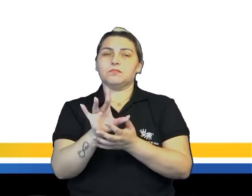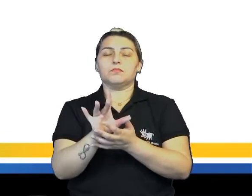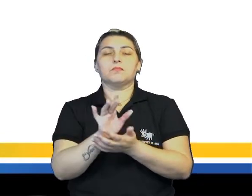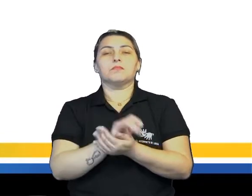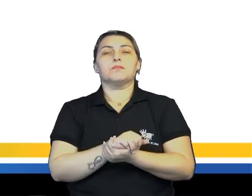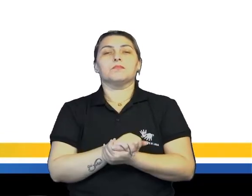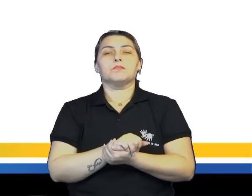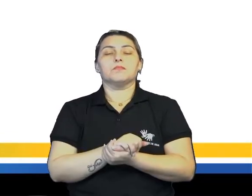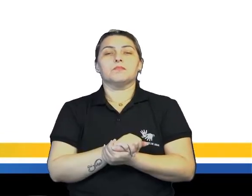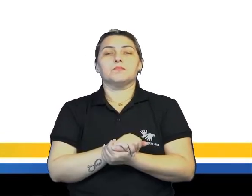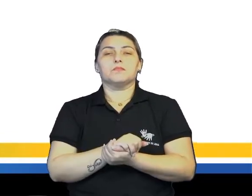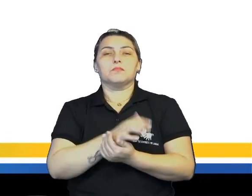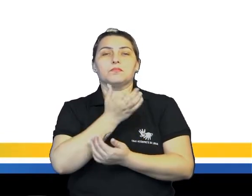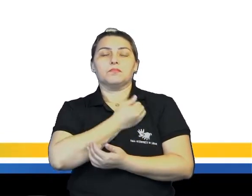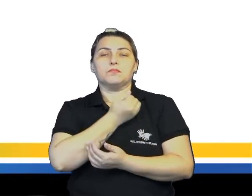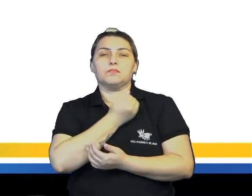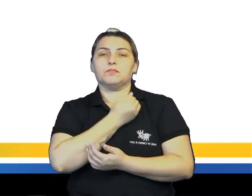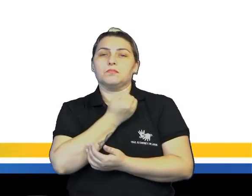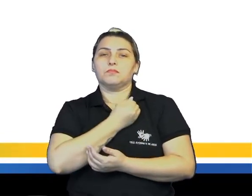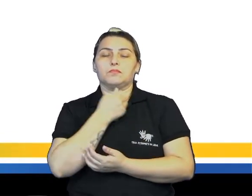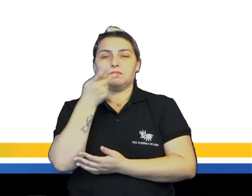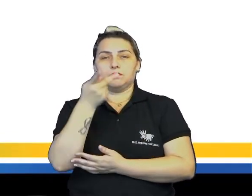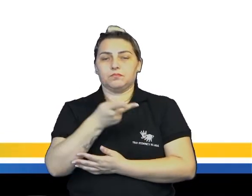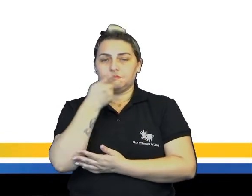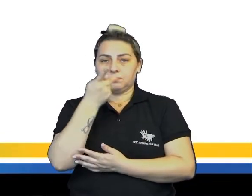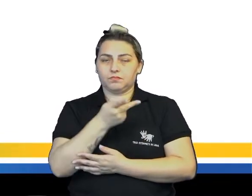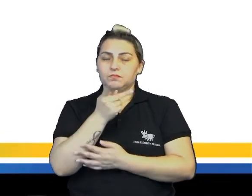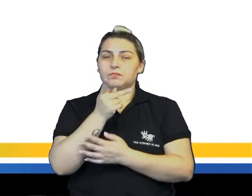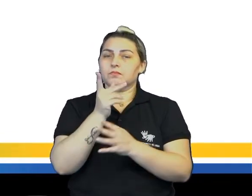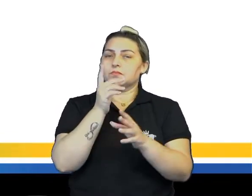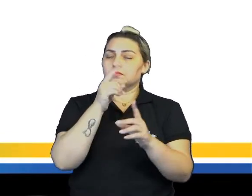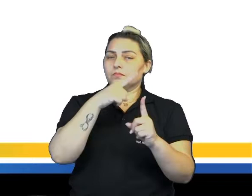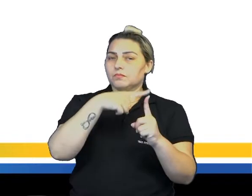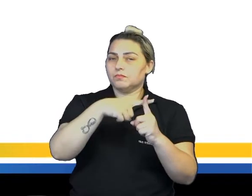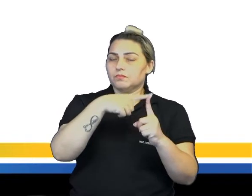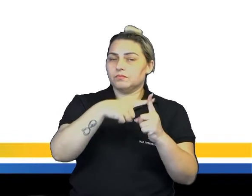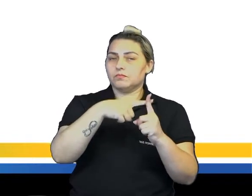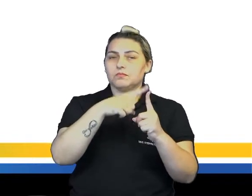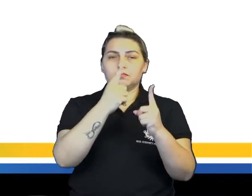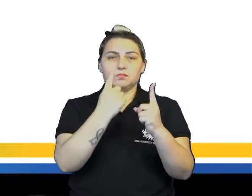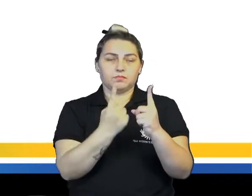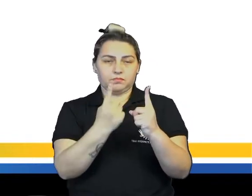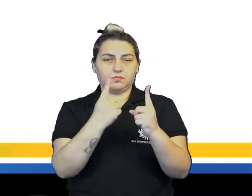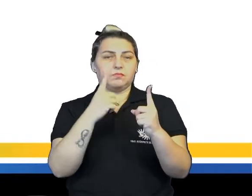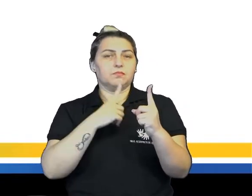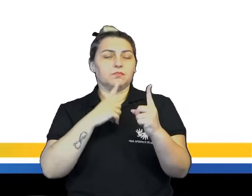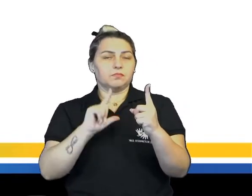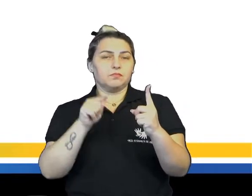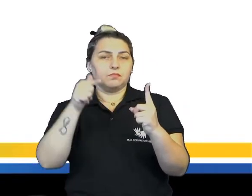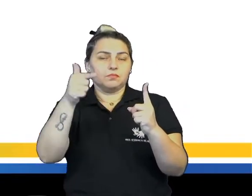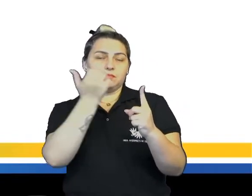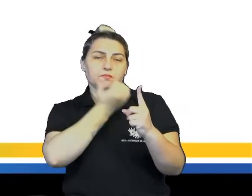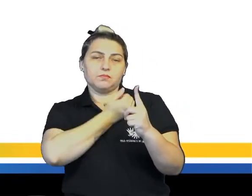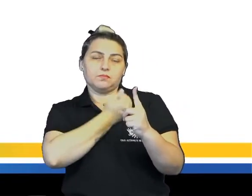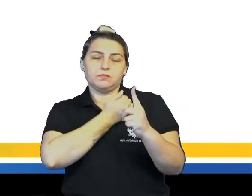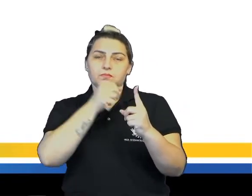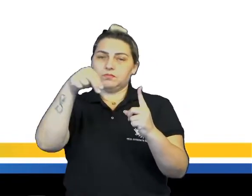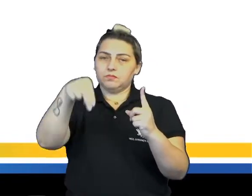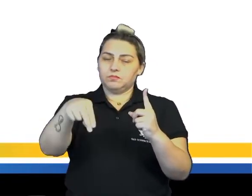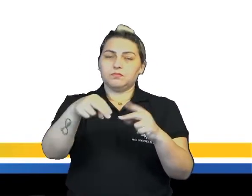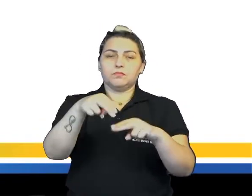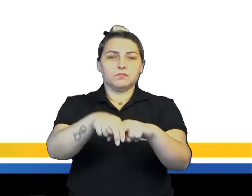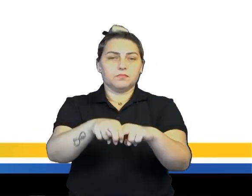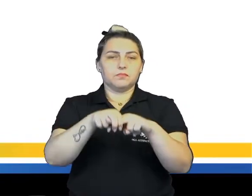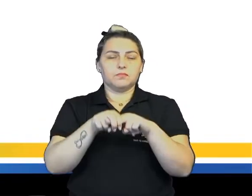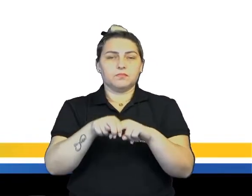pegar o número que você estiver falando e somar com 1. E aí você tem o próximo número natural. Por